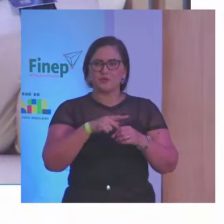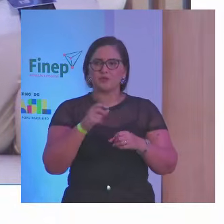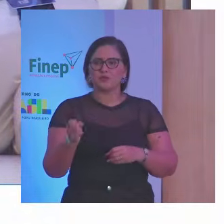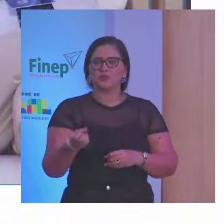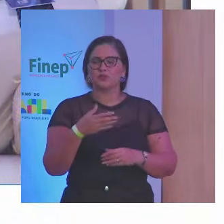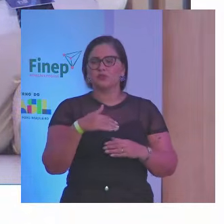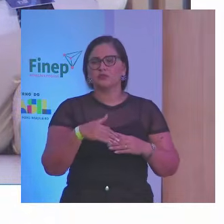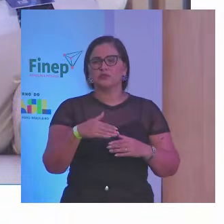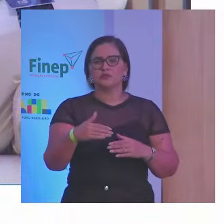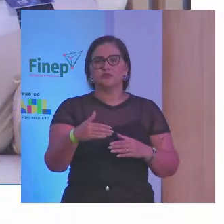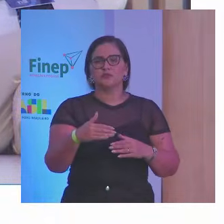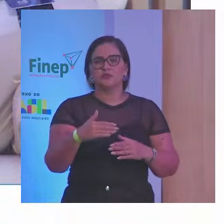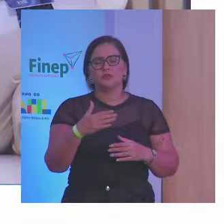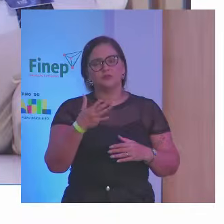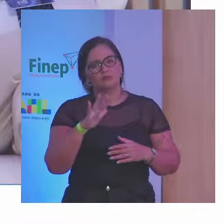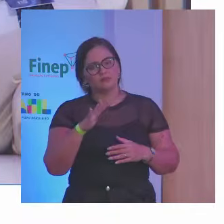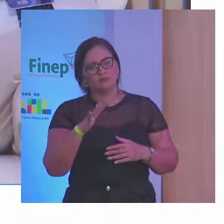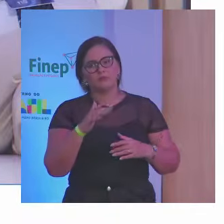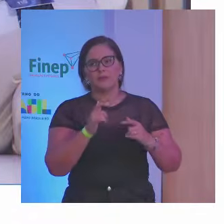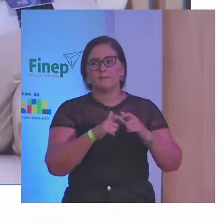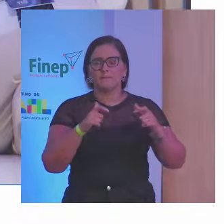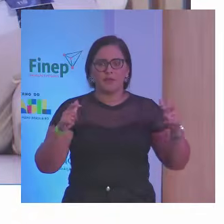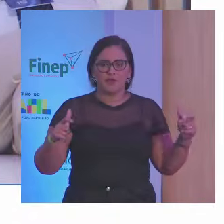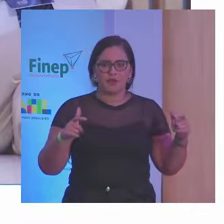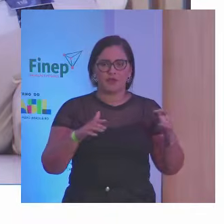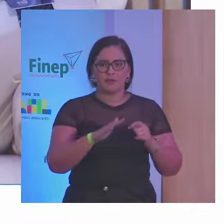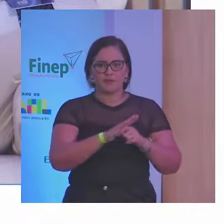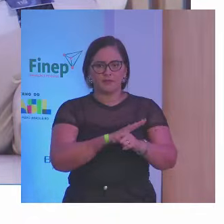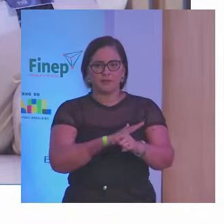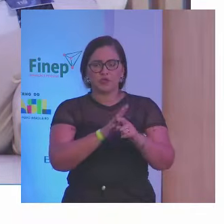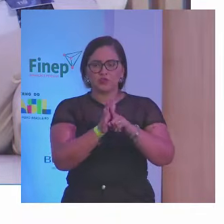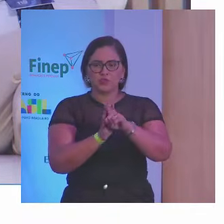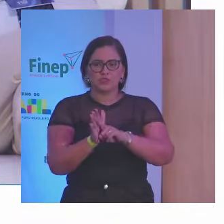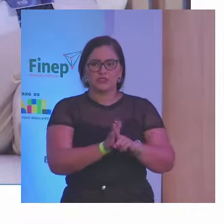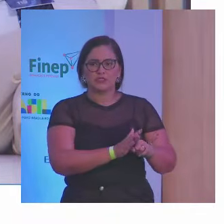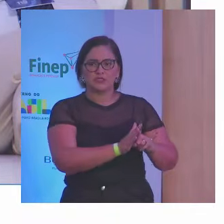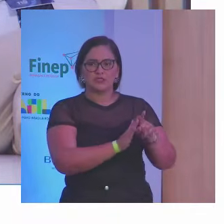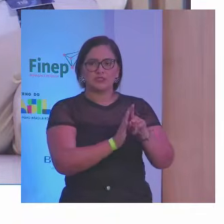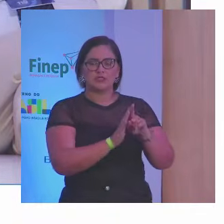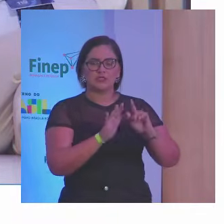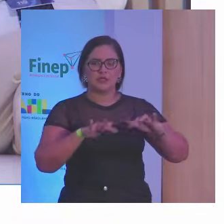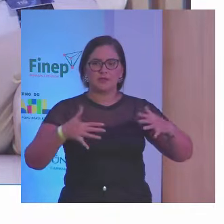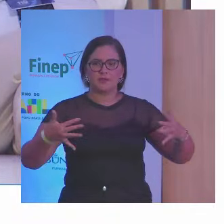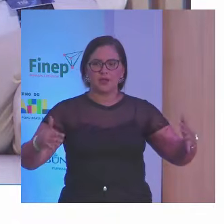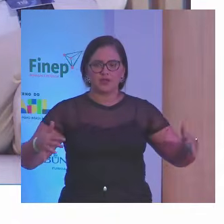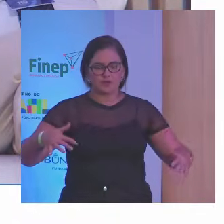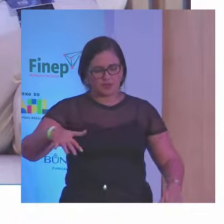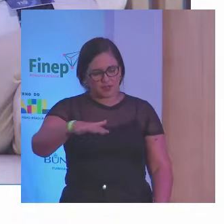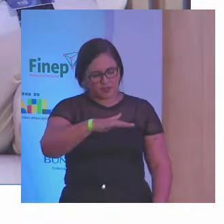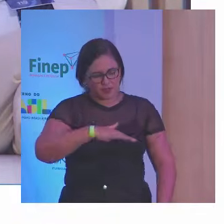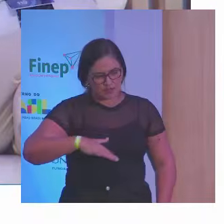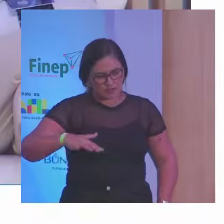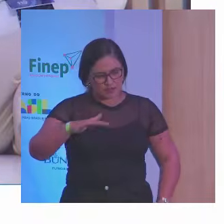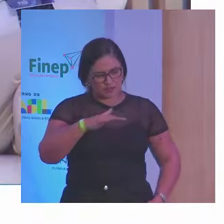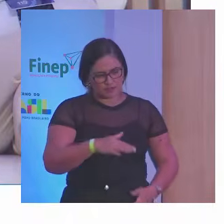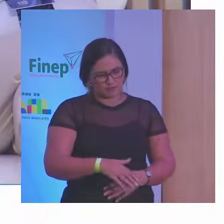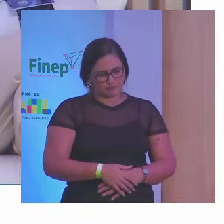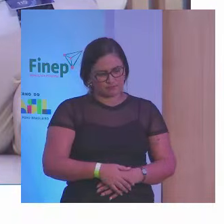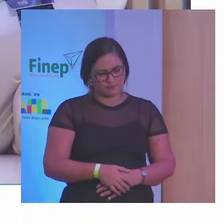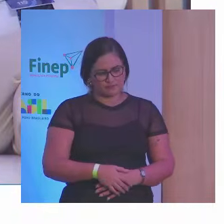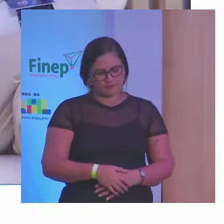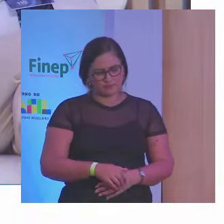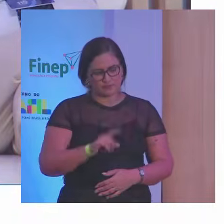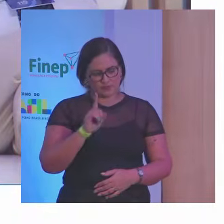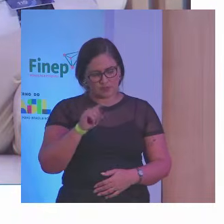atualidade, provavelmente o maior financiador de pesquisas marinhas naquela região, né? Então, é